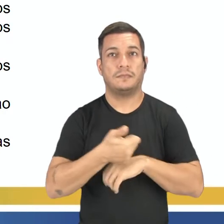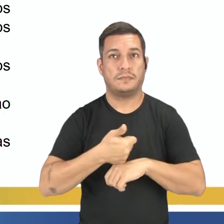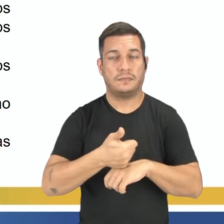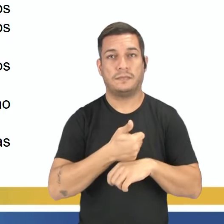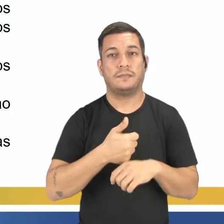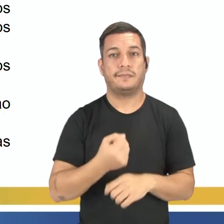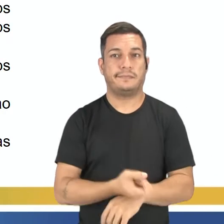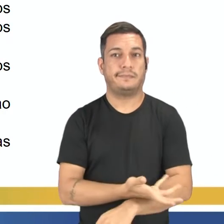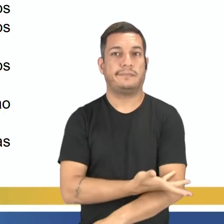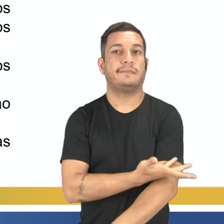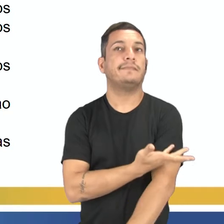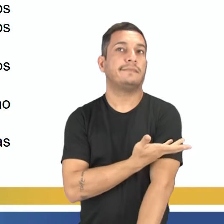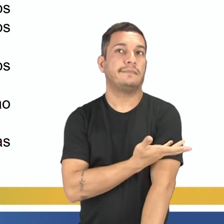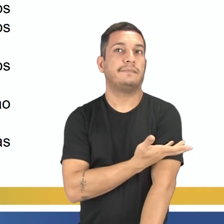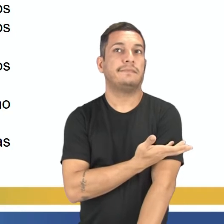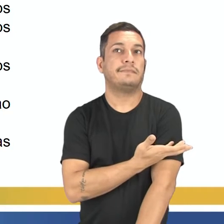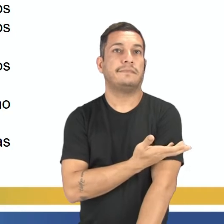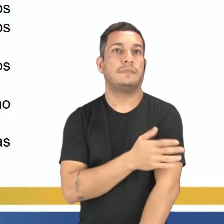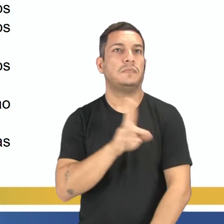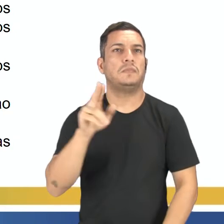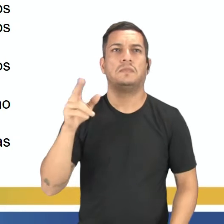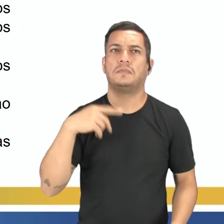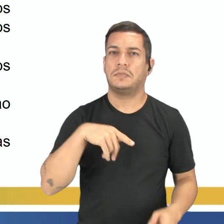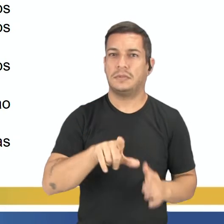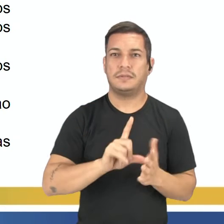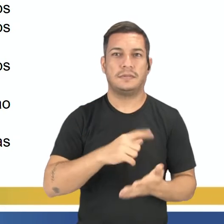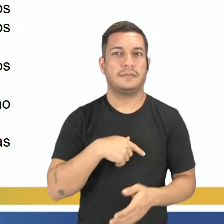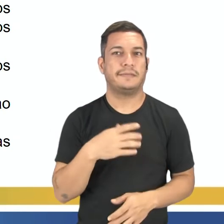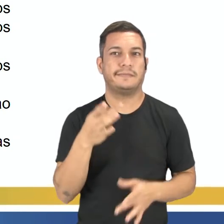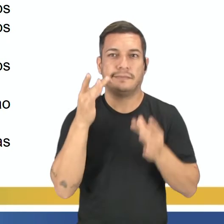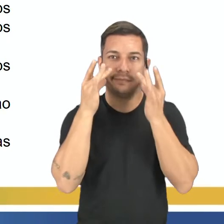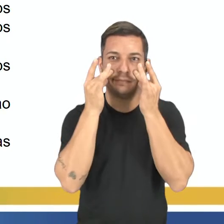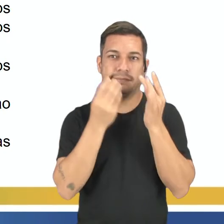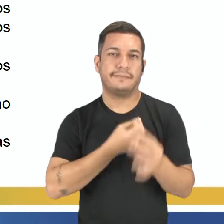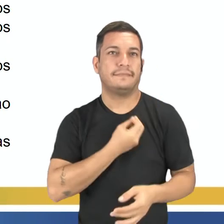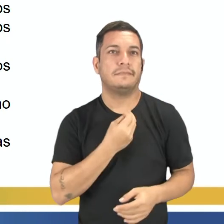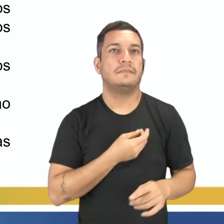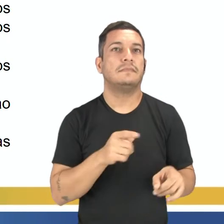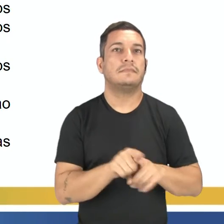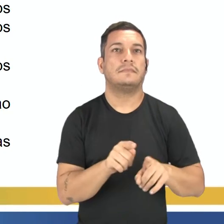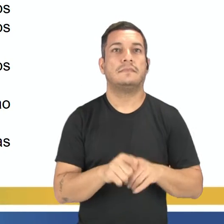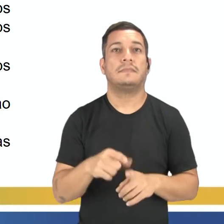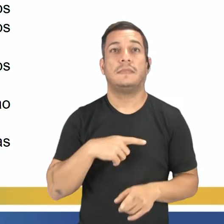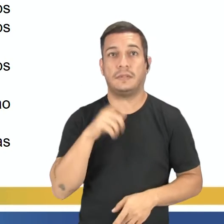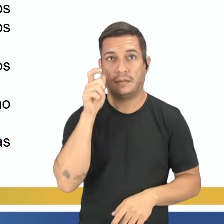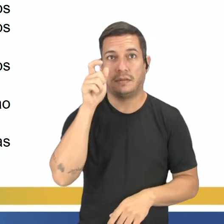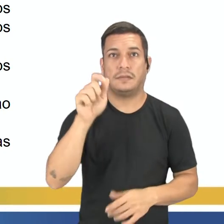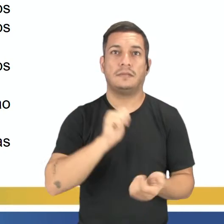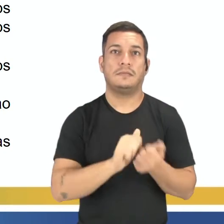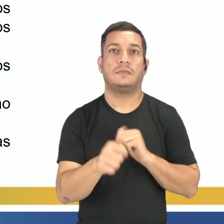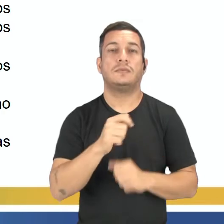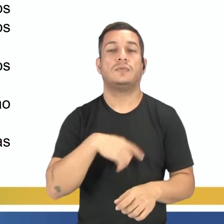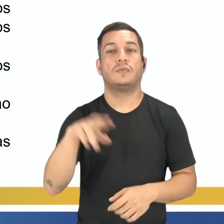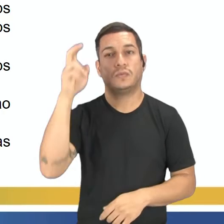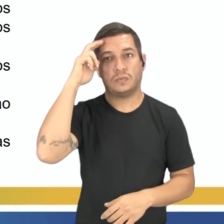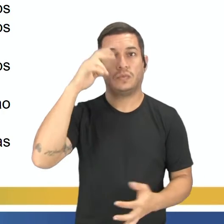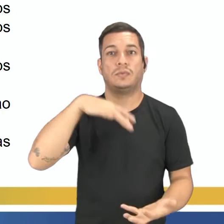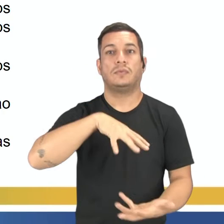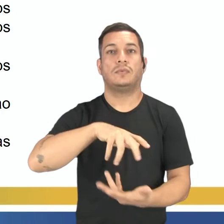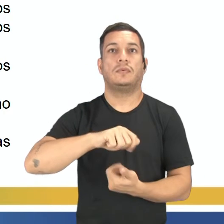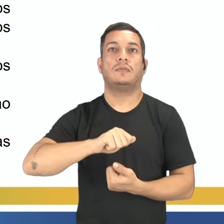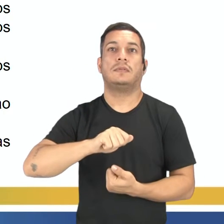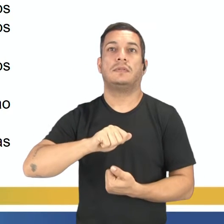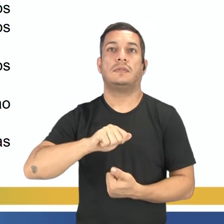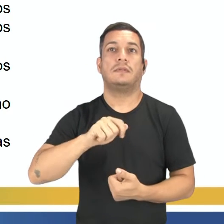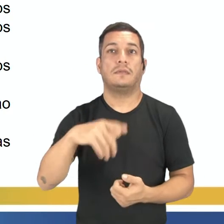qualidade e emoção, não foi tirado isso, nunca antes vividos. Também tem esse interesse no esporte como cultura